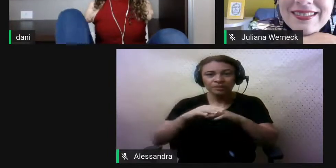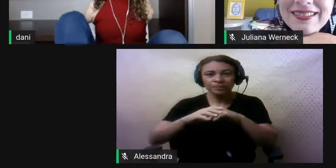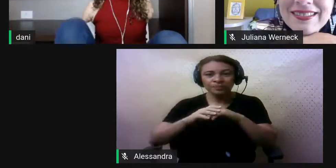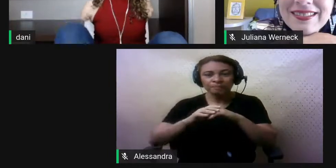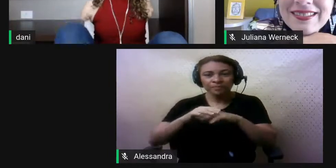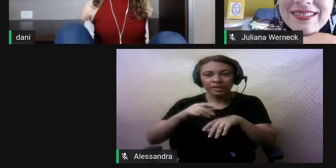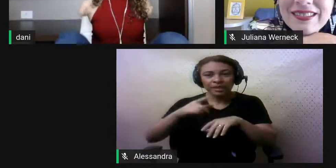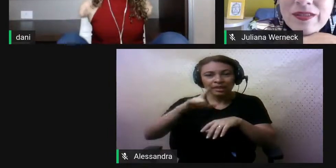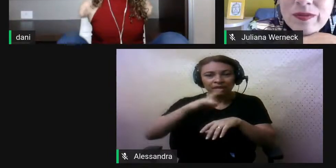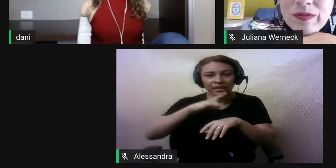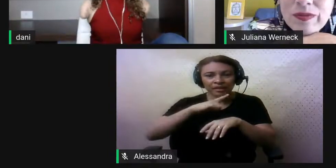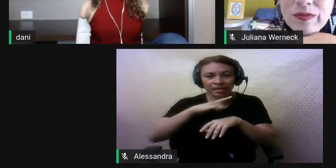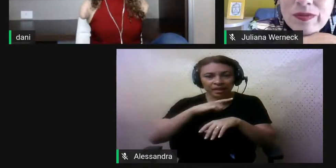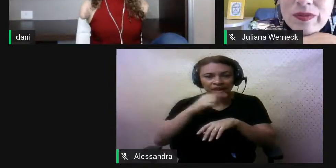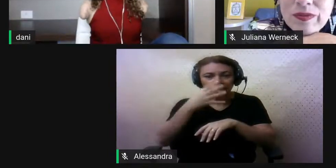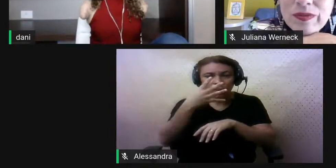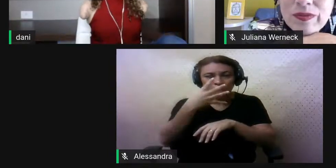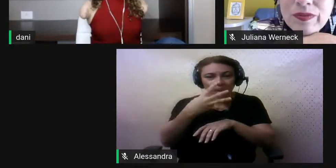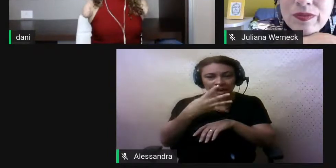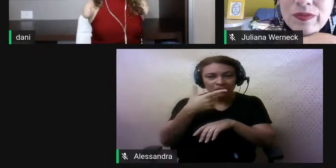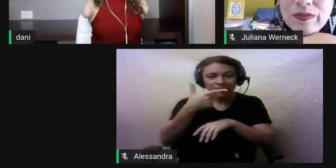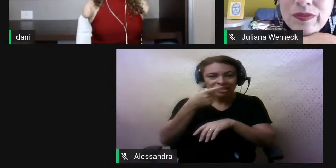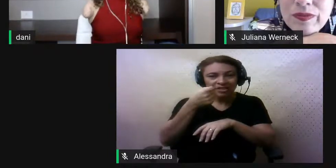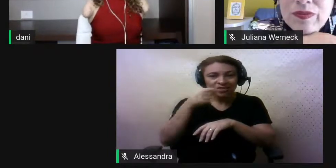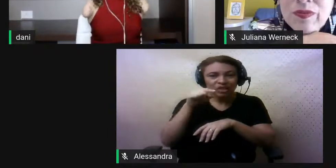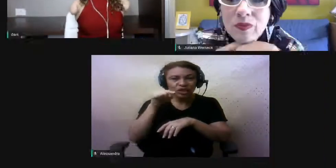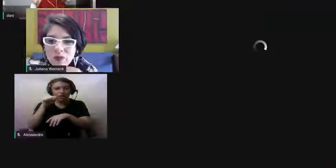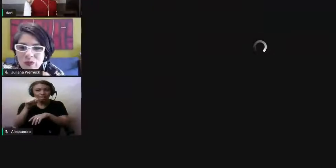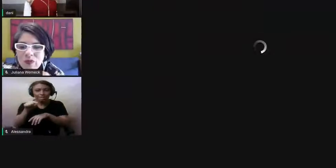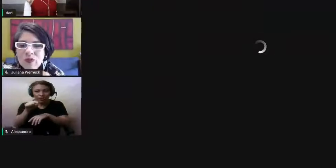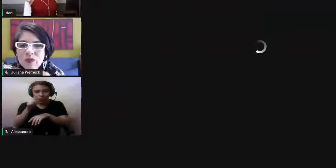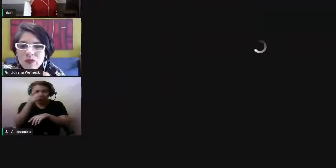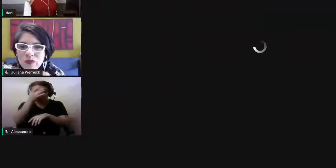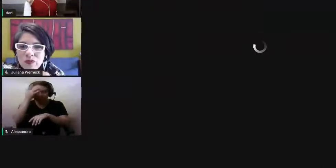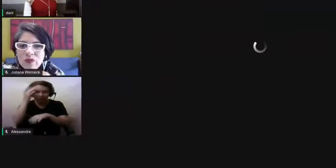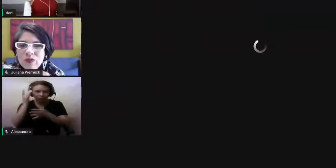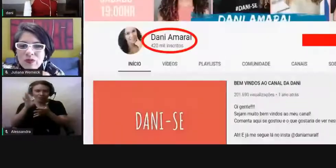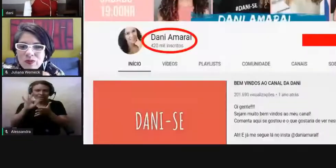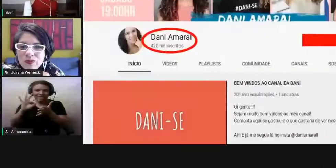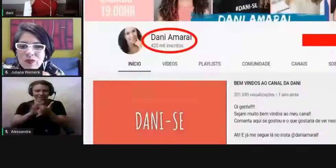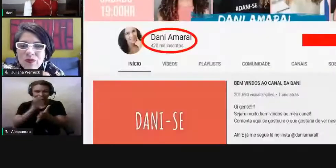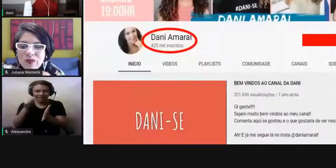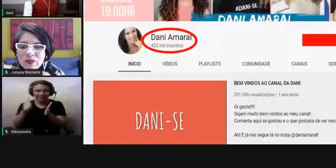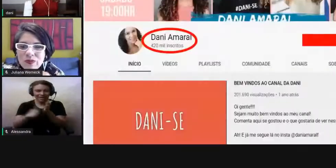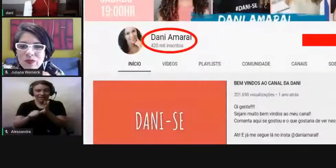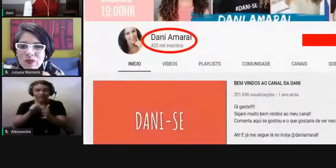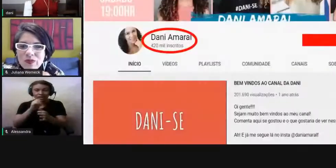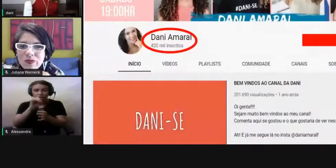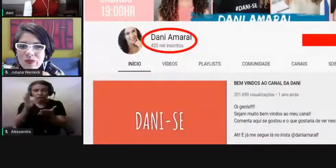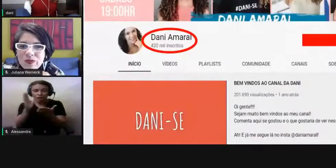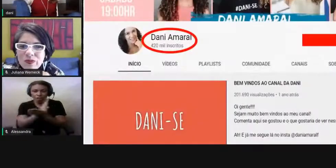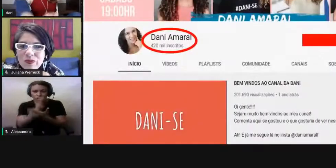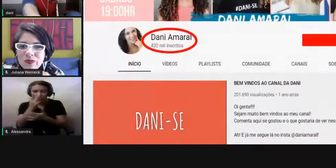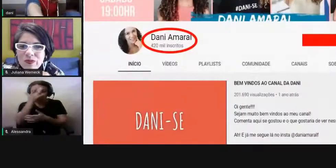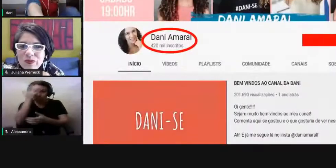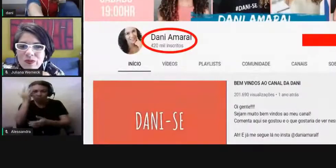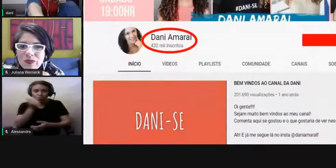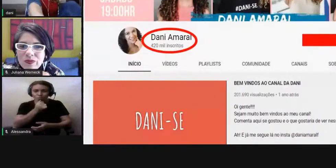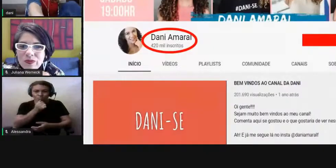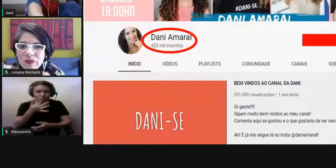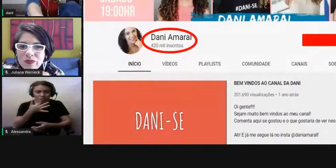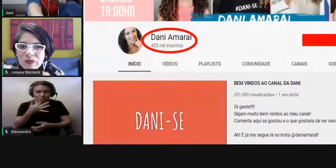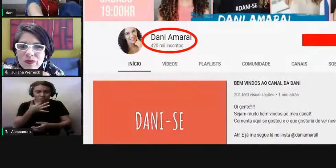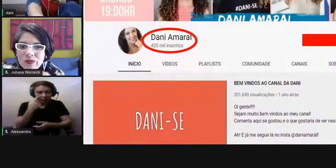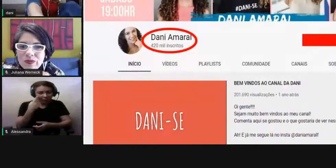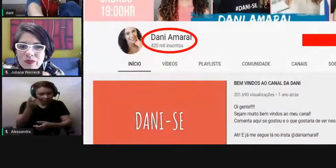a gente tem 420 mil inscritos, mas eu quero convidar todo mundo, que ainda não conhece o meu canal no YouTube, depois vocês entram